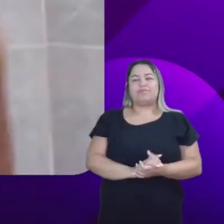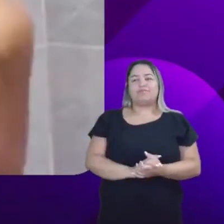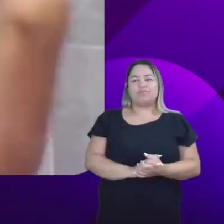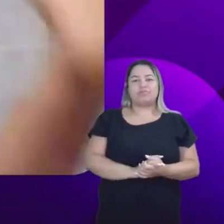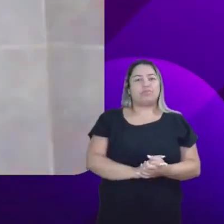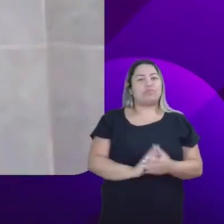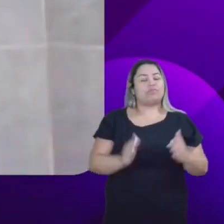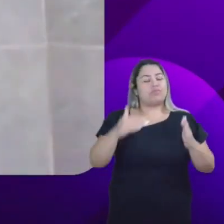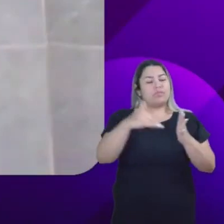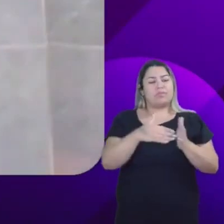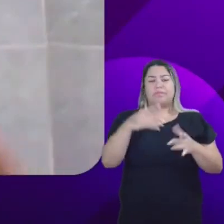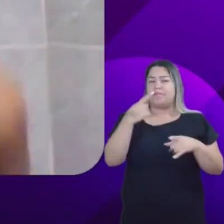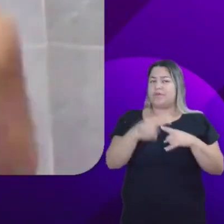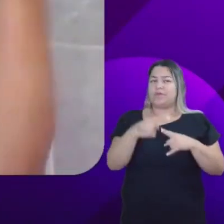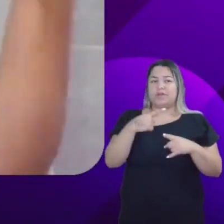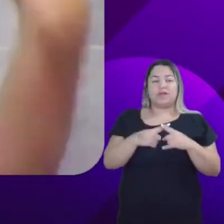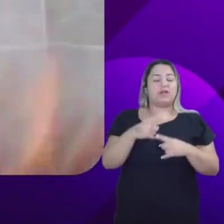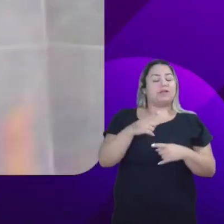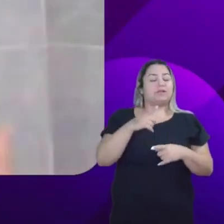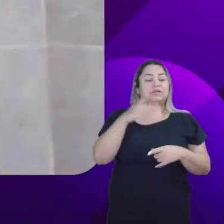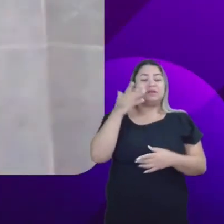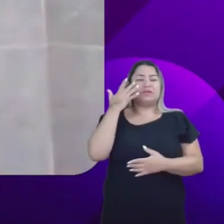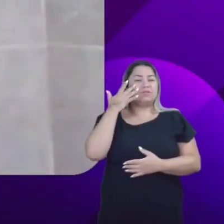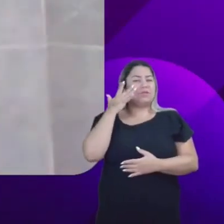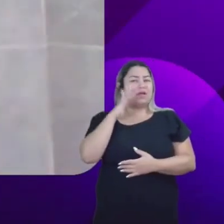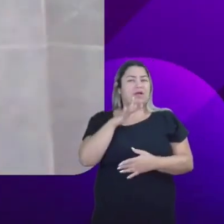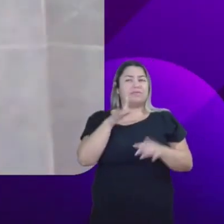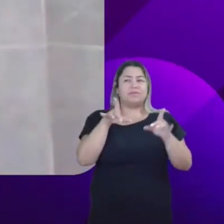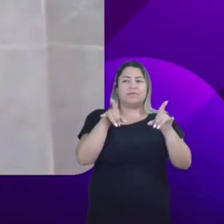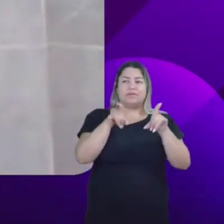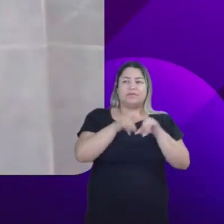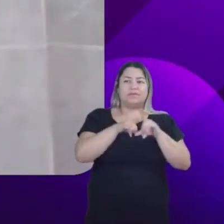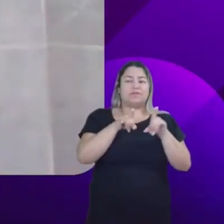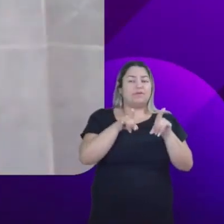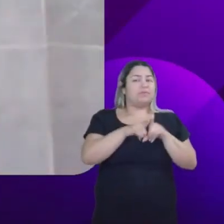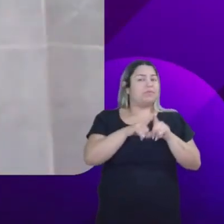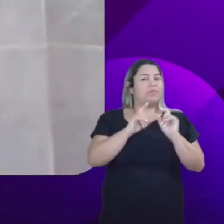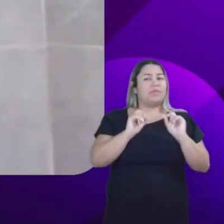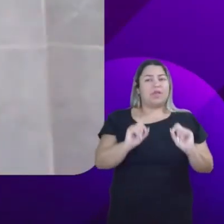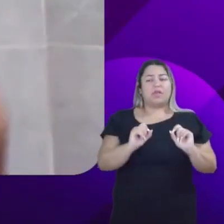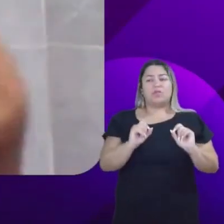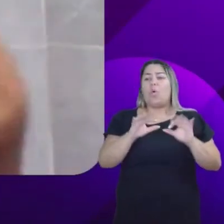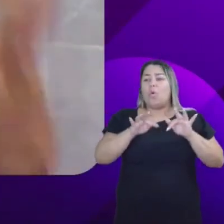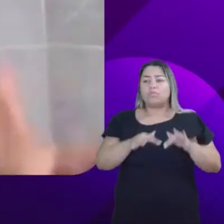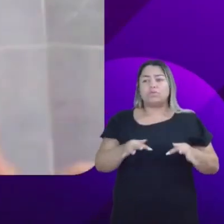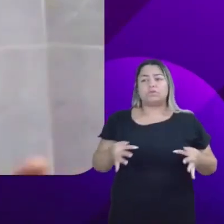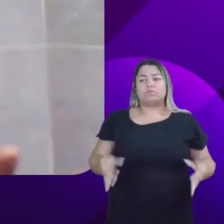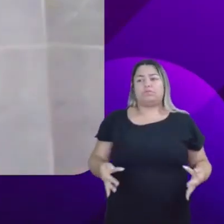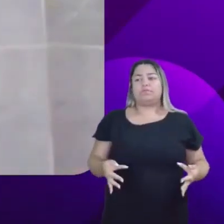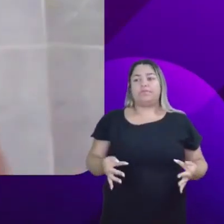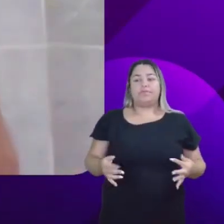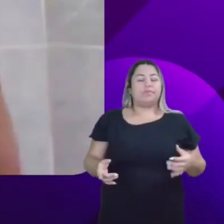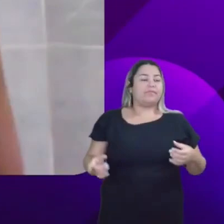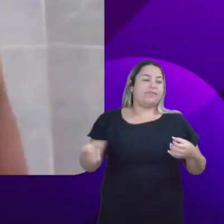porque ninguém sai da sua comunidade, do seu assentamento, por uma simplesmente